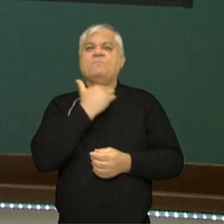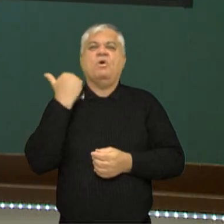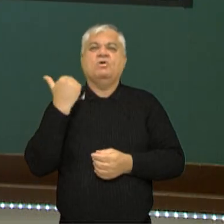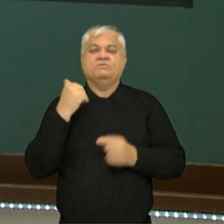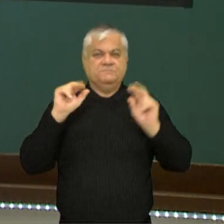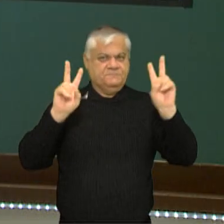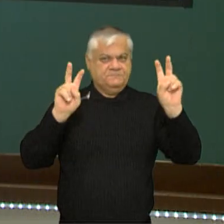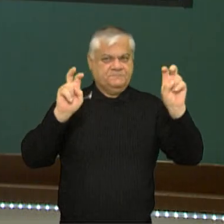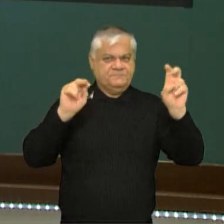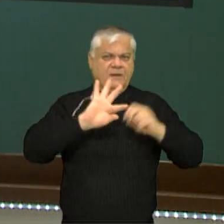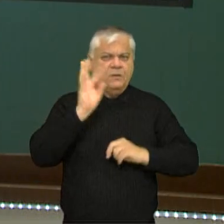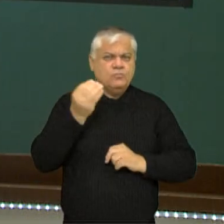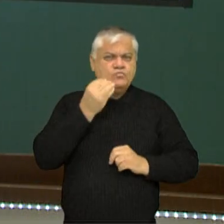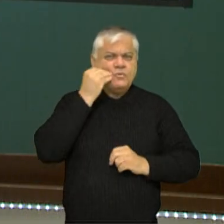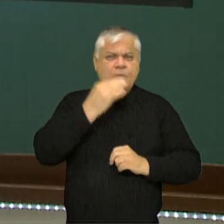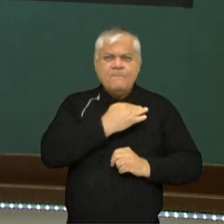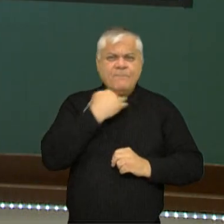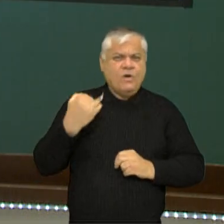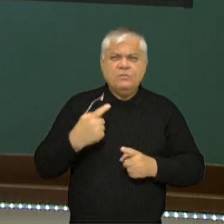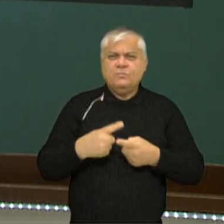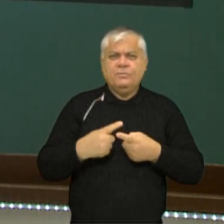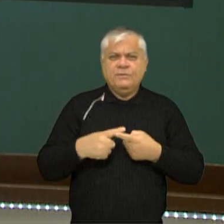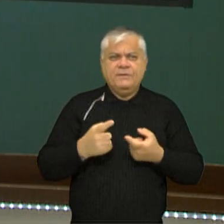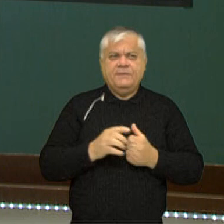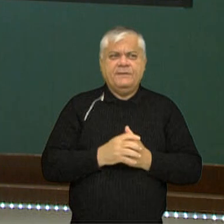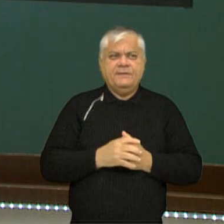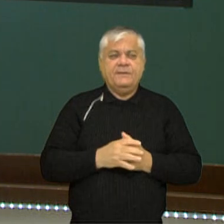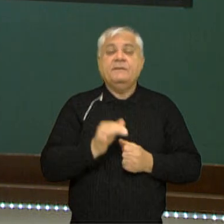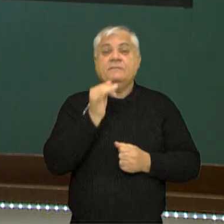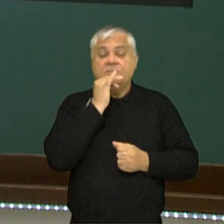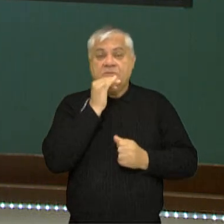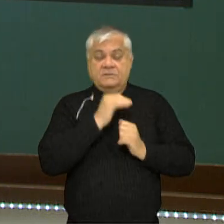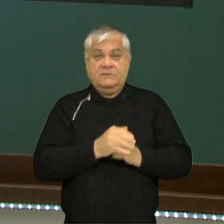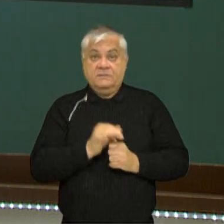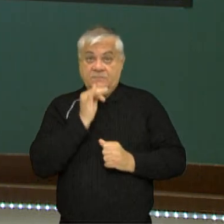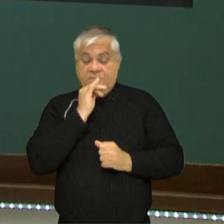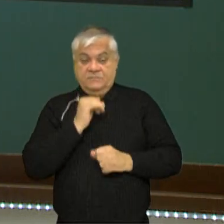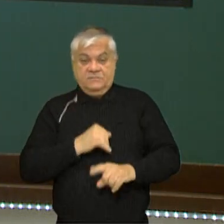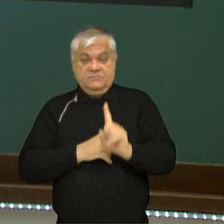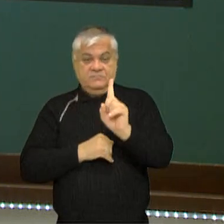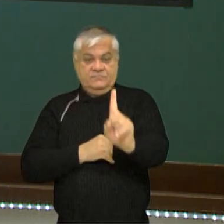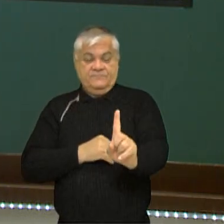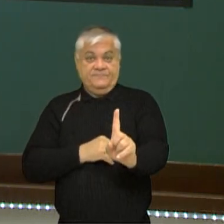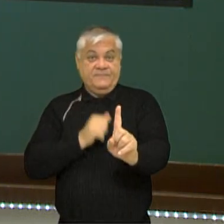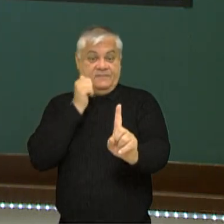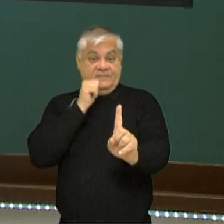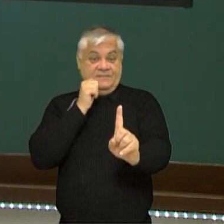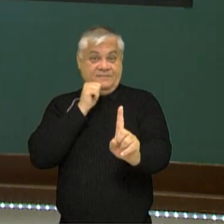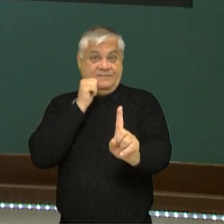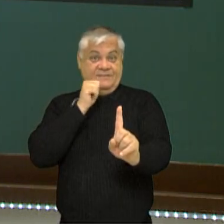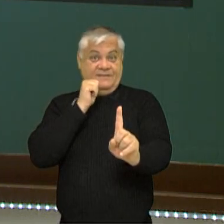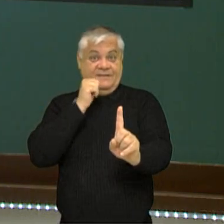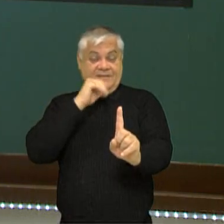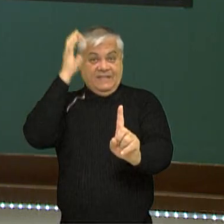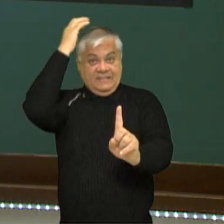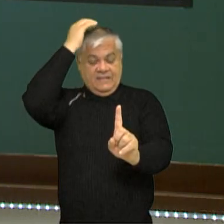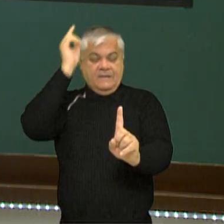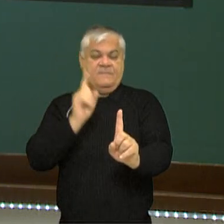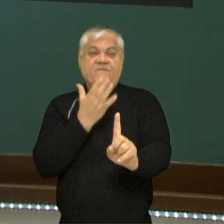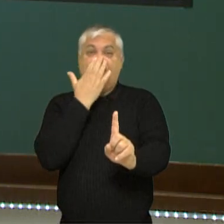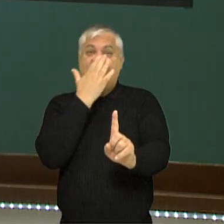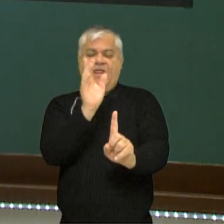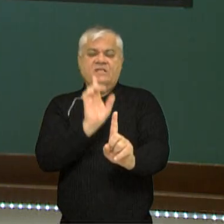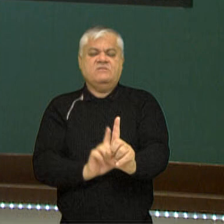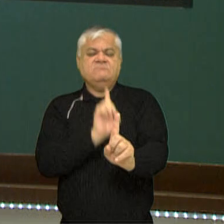Por que beijo da morte, né? Porque você acaba posicionando a sua dama bem em frente ao rei